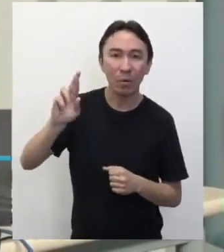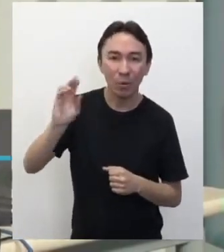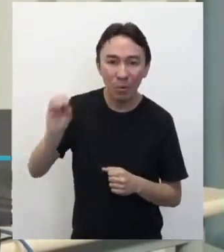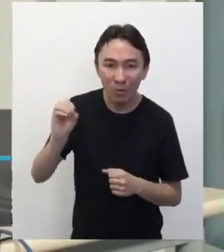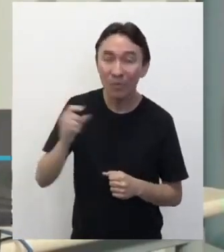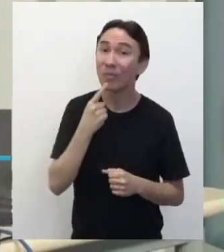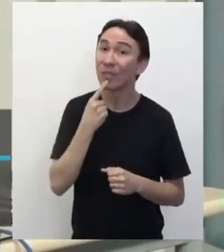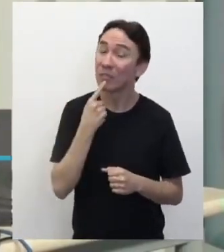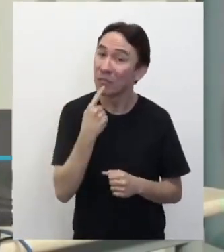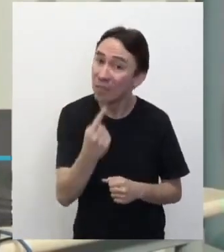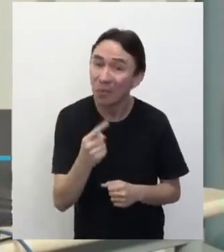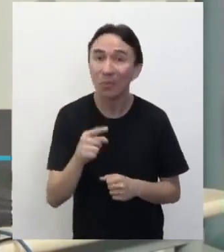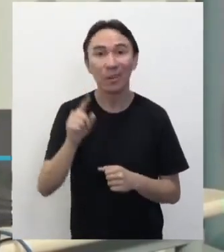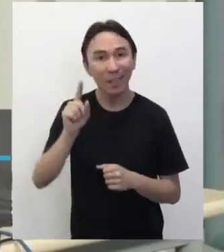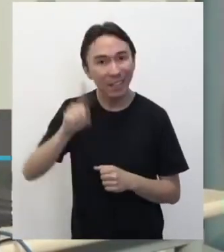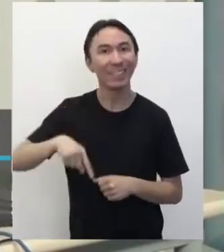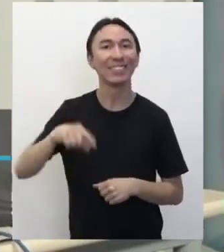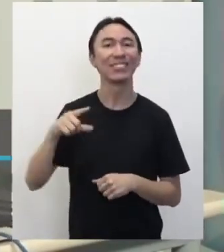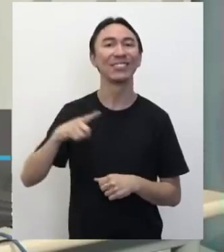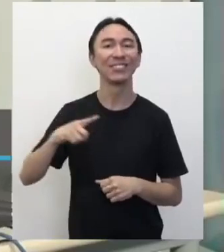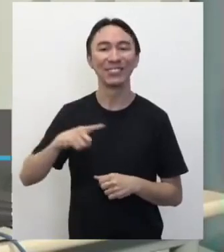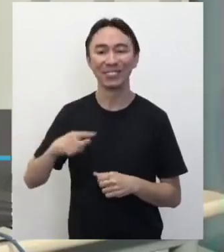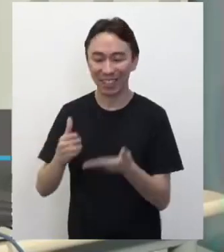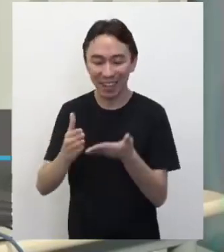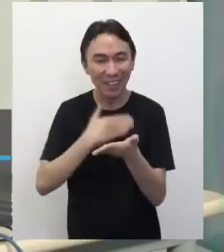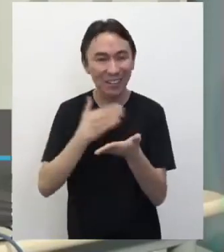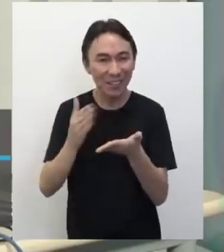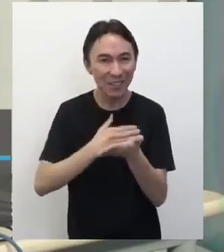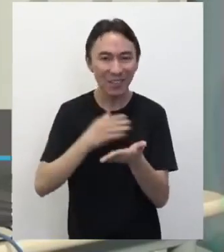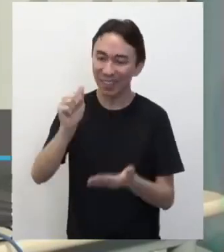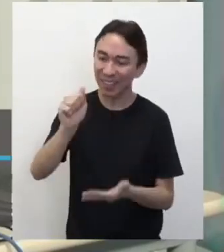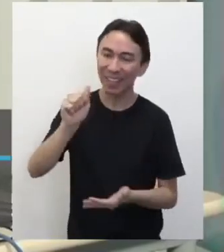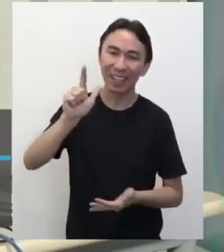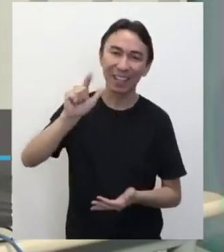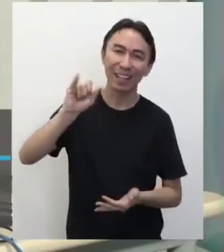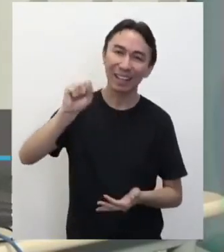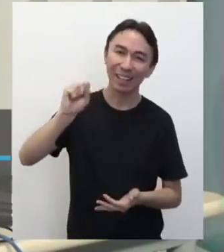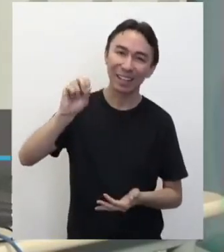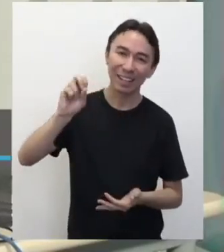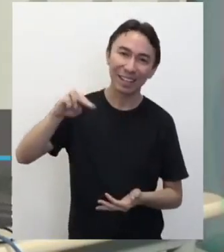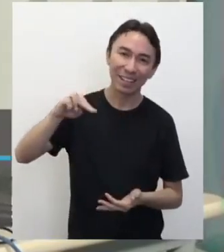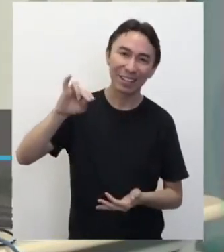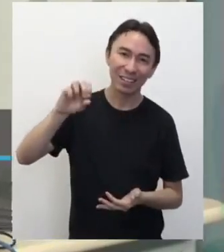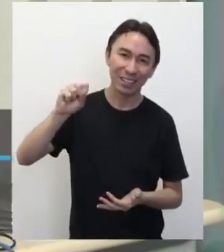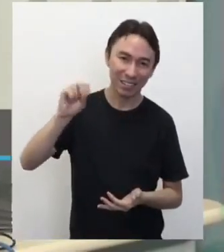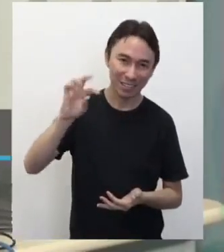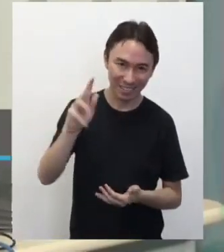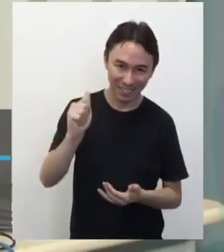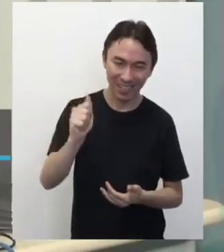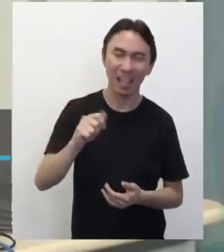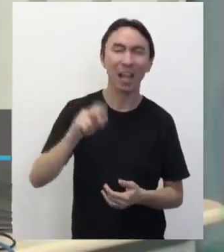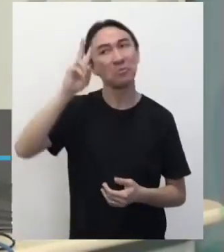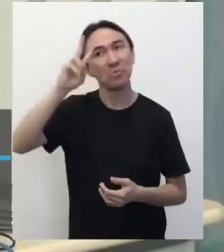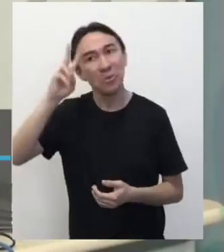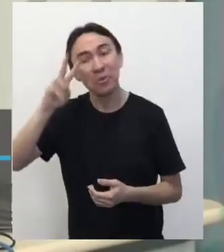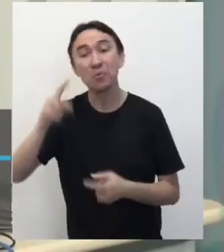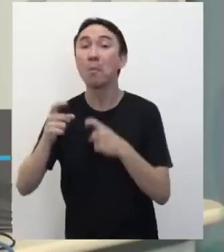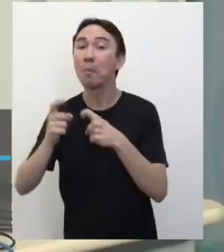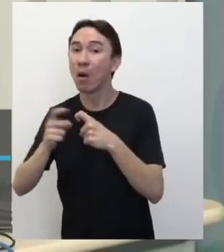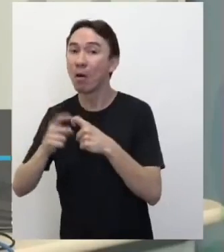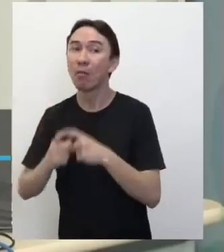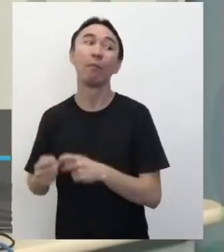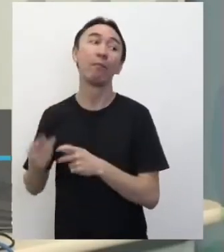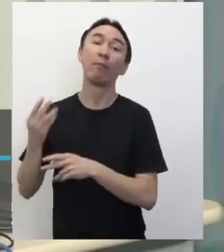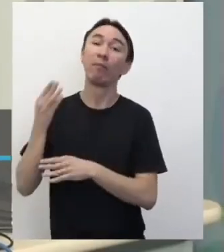o alienista, que é um doutor, a história de um médico, em que ele vai para uma cidade e ele